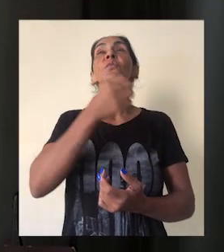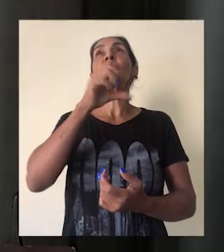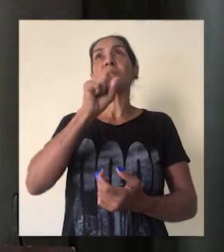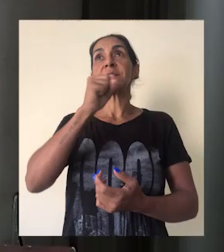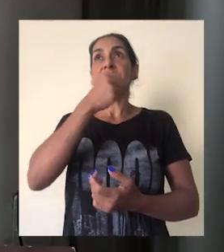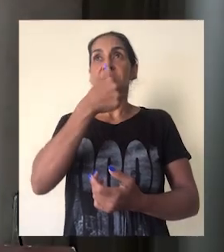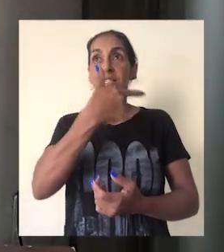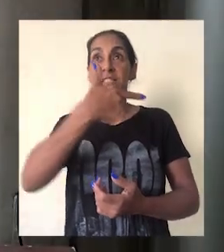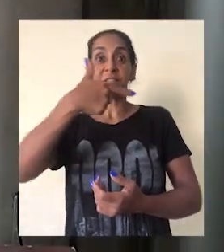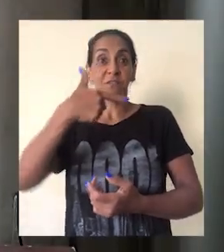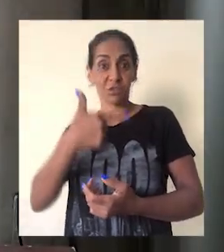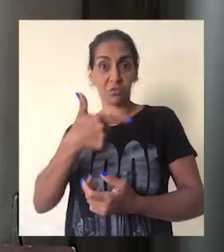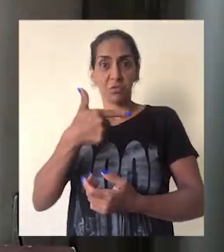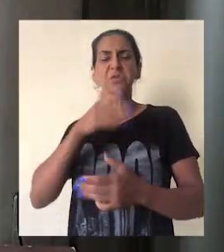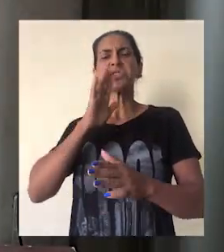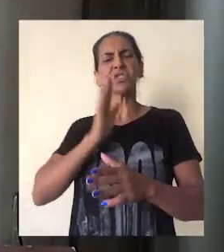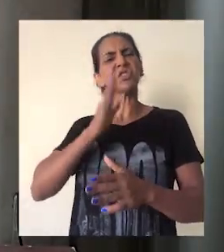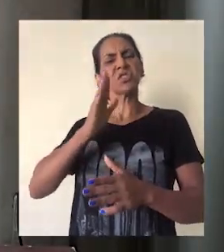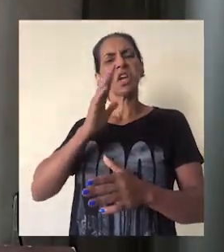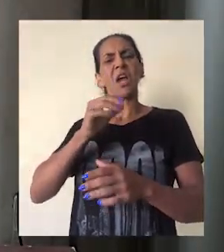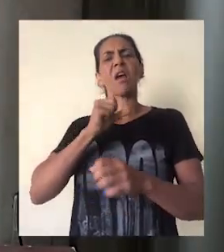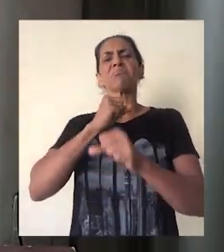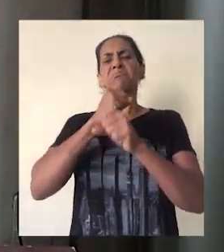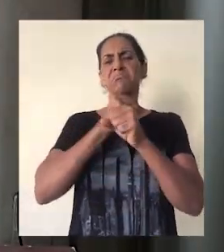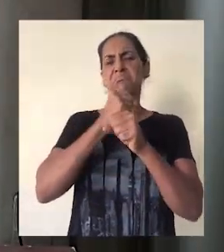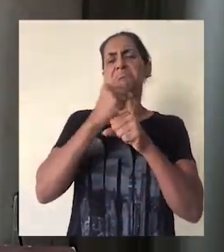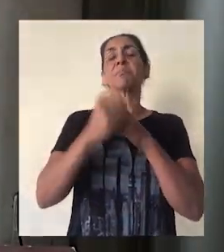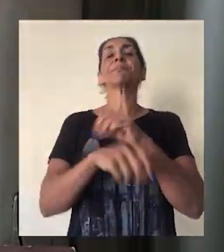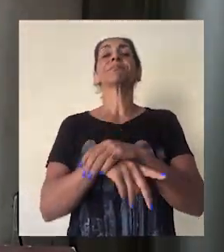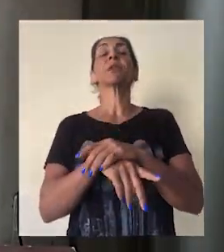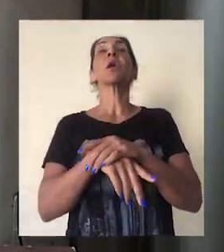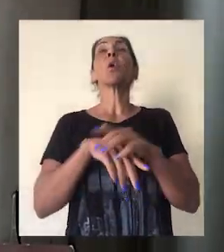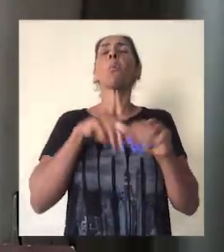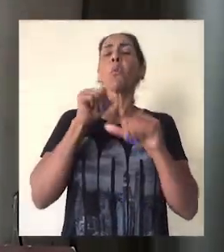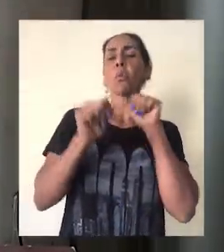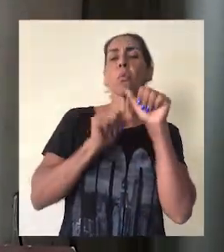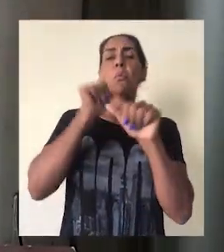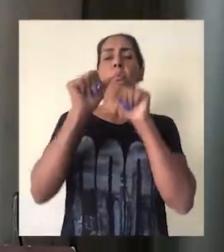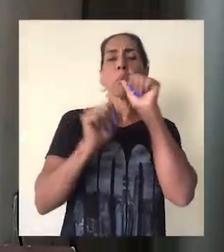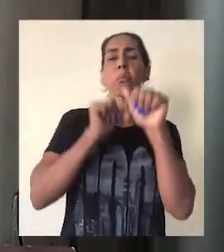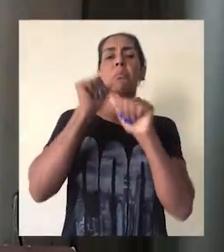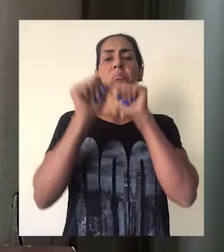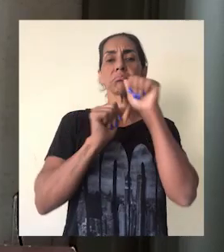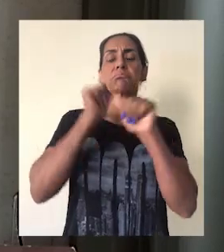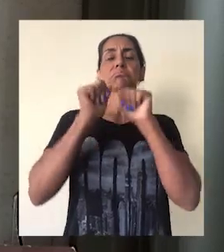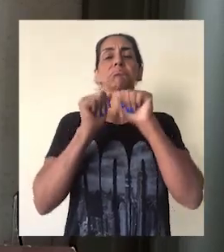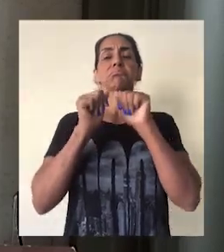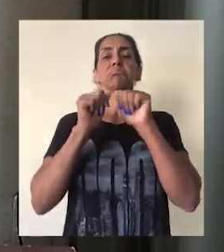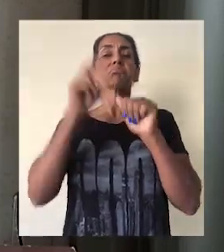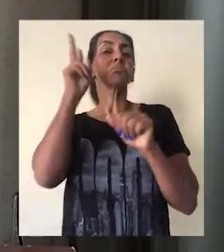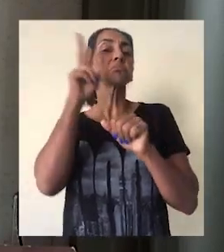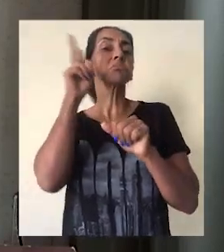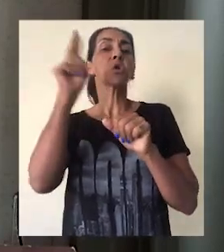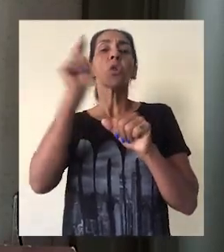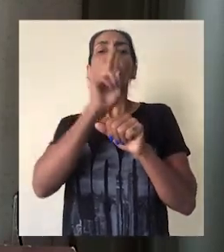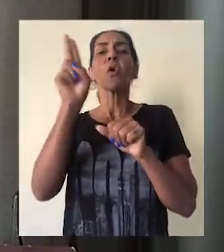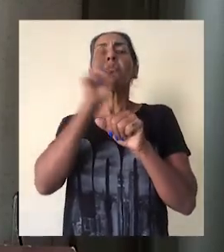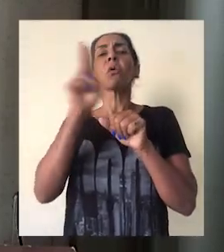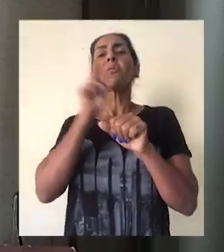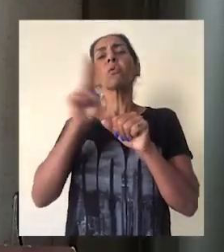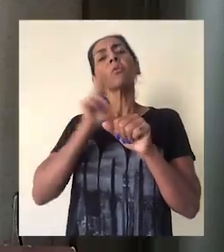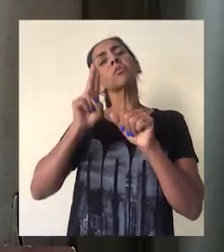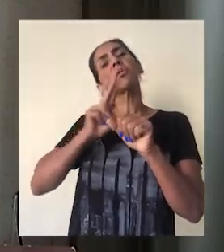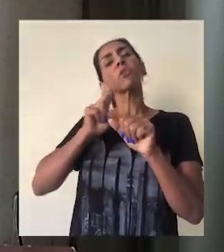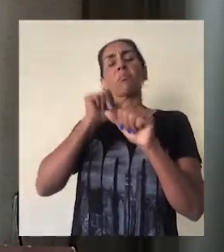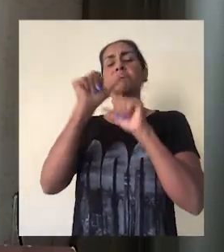tiveram várias adaptações, foram mudados o nome de alguns personagens e até mesmo a própria história ganha um novo enredo, mas tudo baseado na